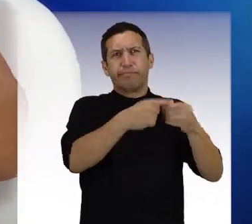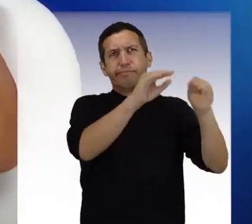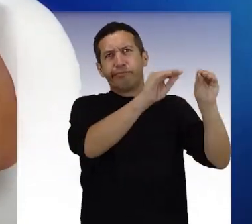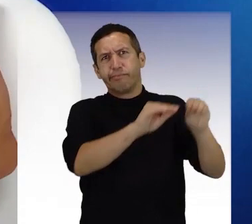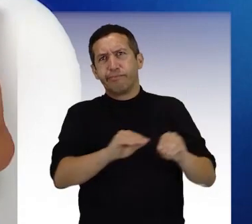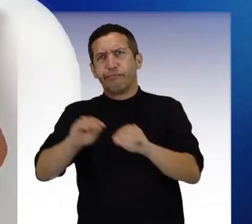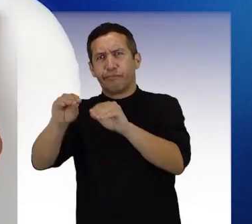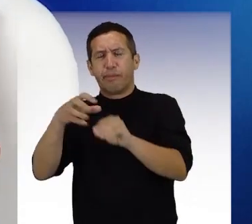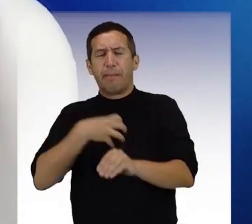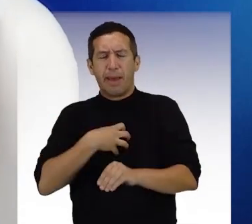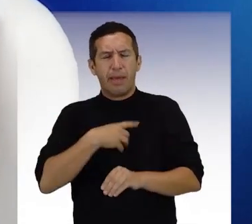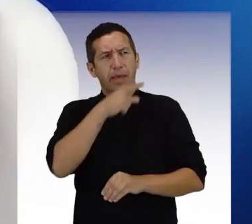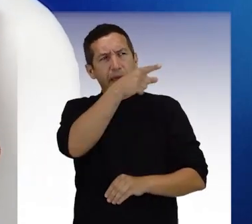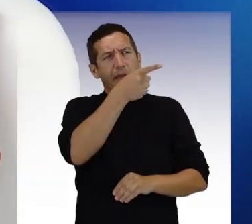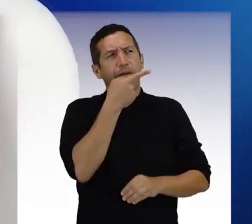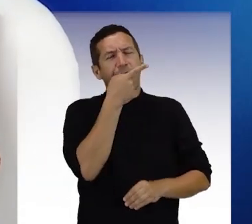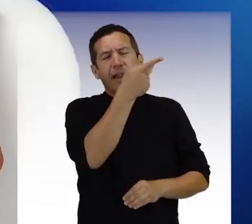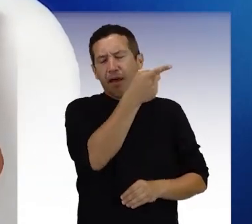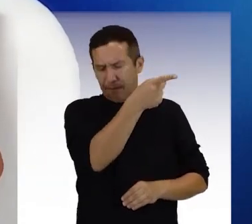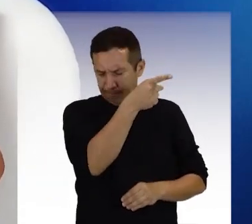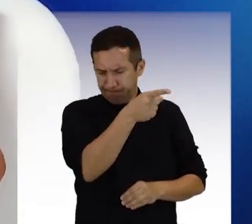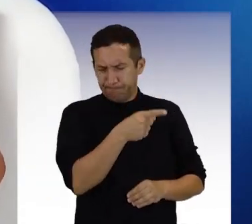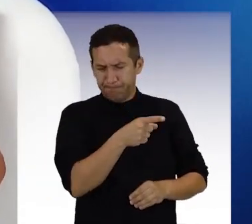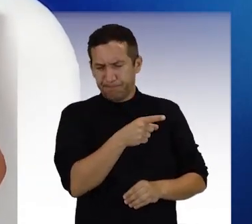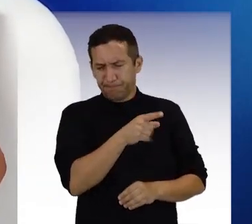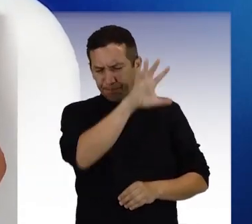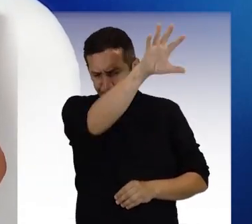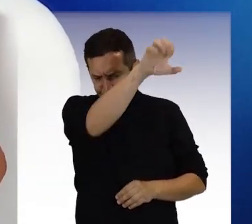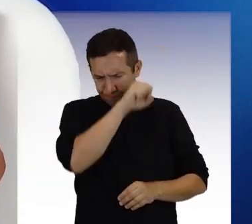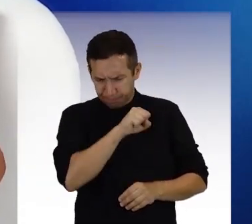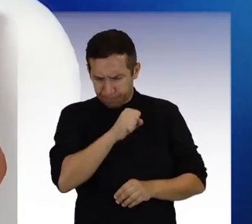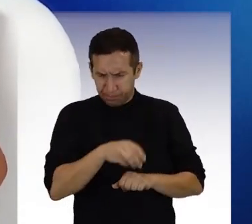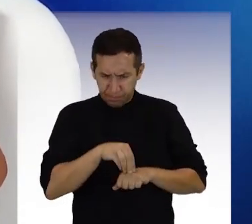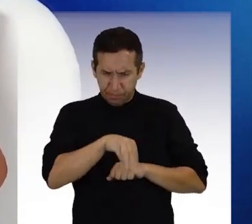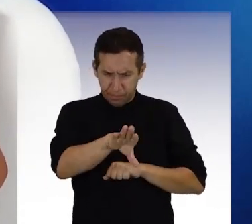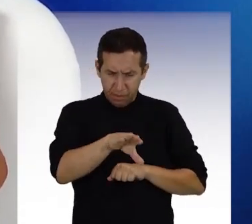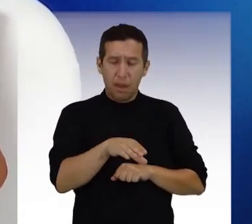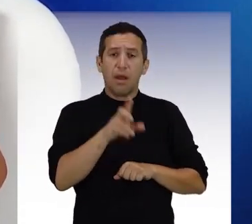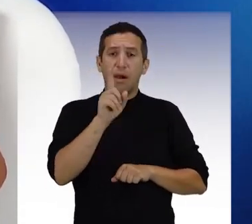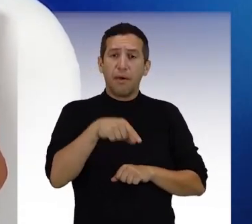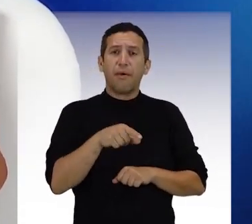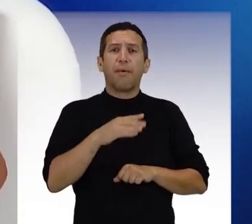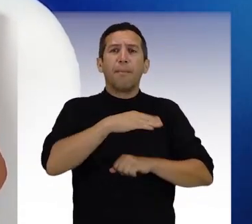que atuava na região metropolitana, hoje foi transferido para a Bahia. Ele fala